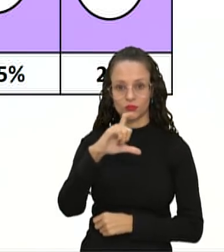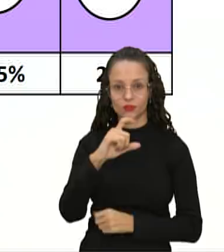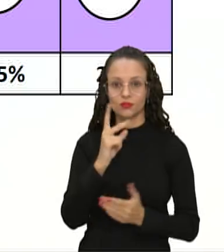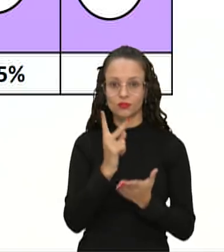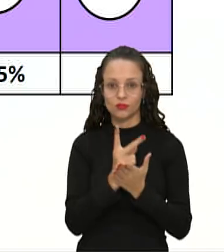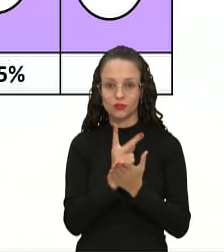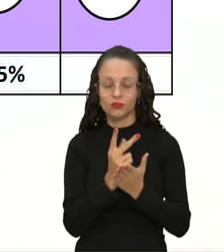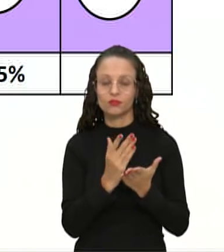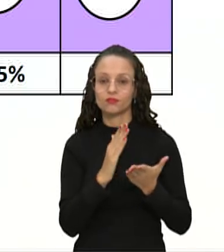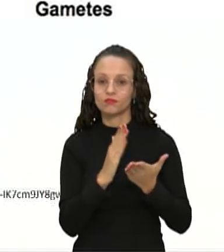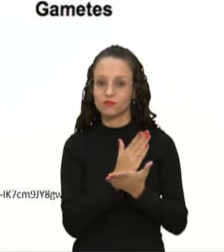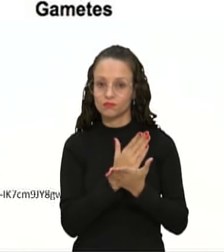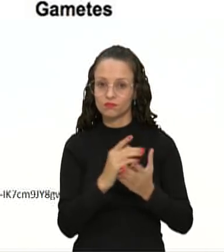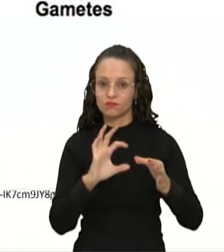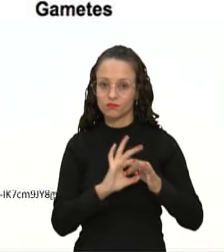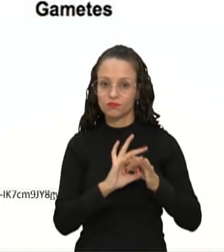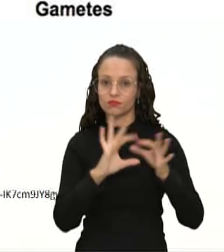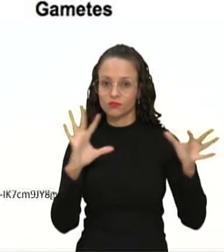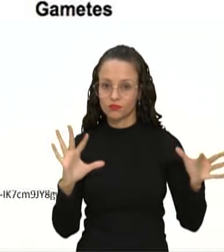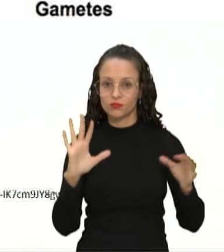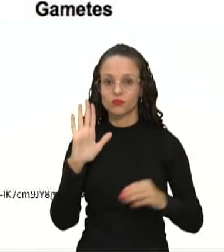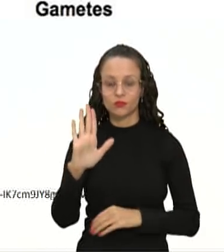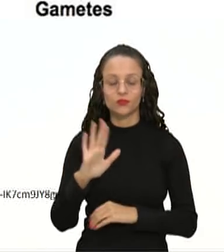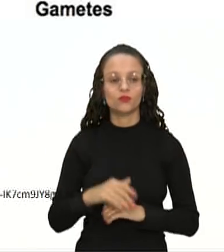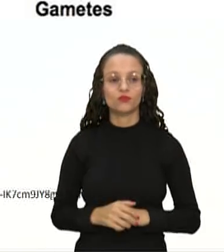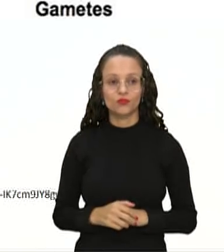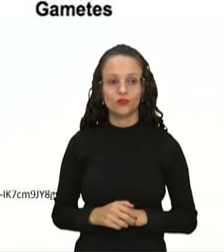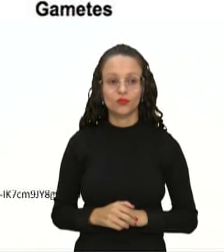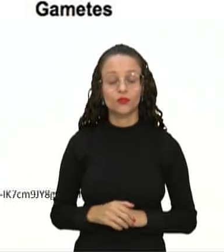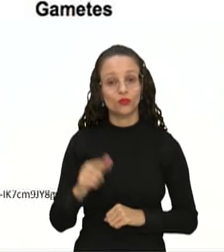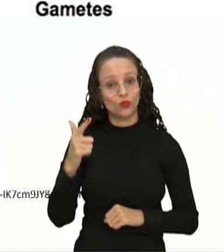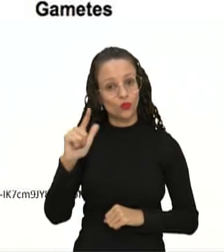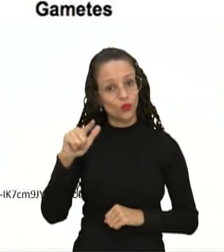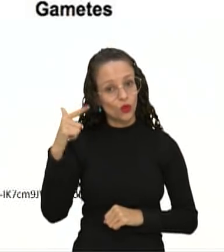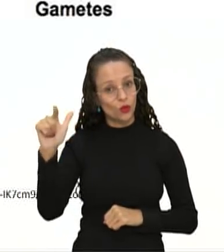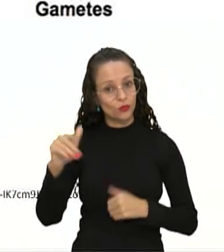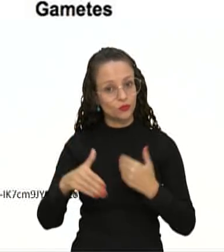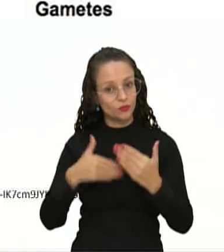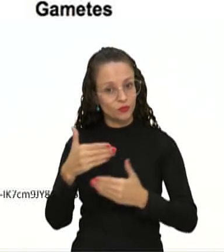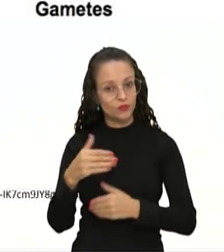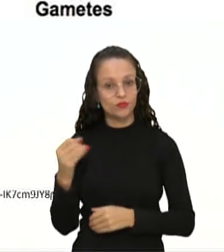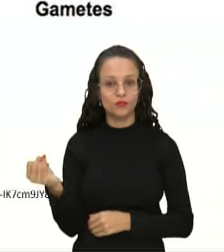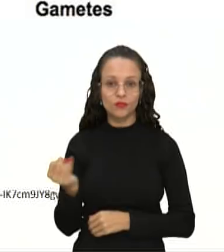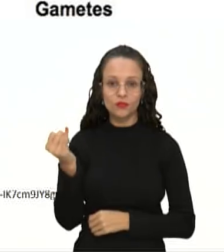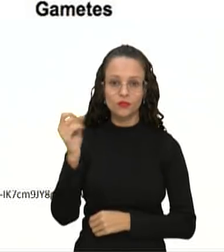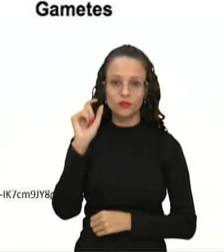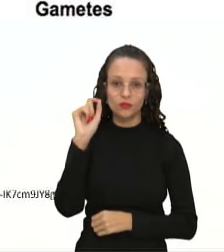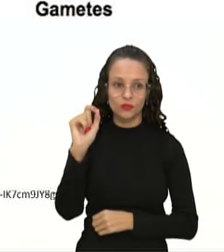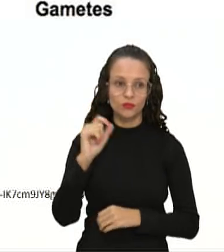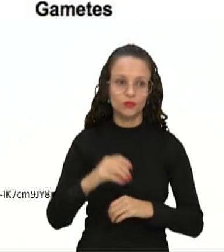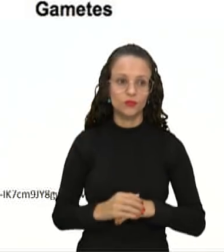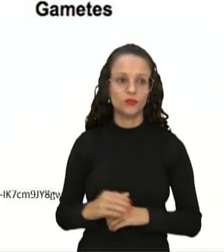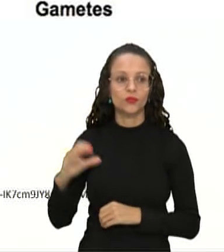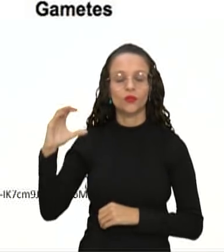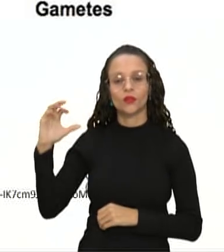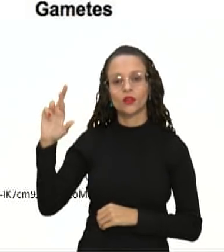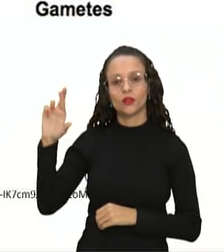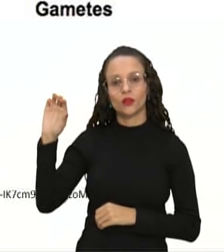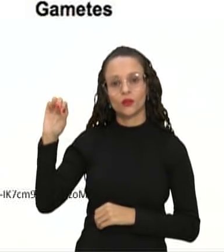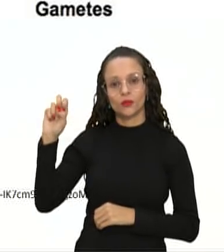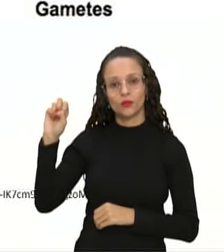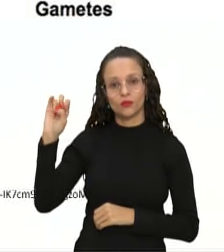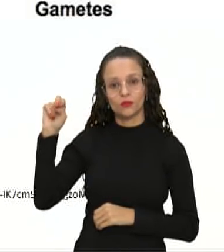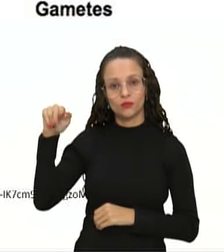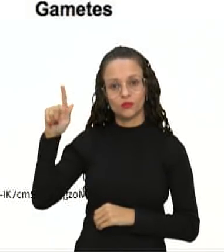vão segregar juntos. Mas, às vezes, acontece um outro processo, que é bem importante, que é o crossing over. O que acontece